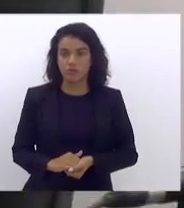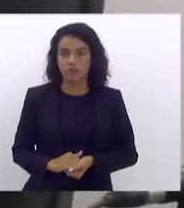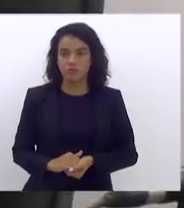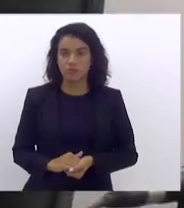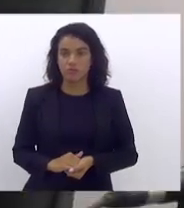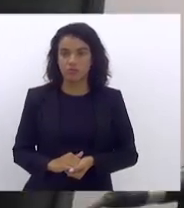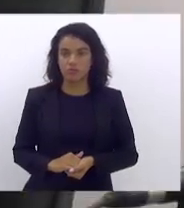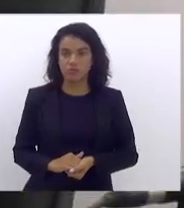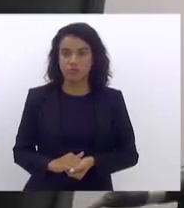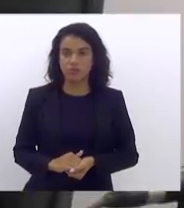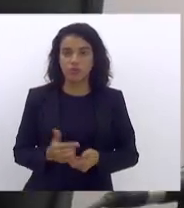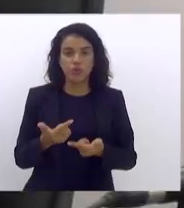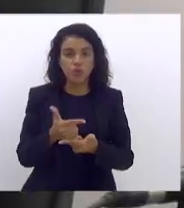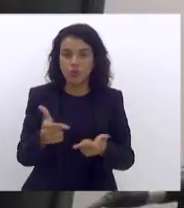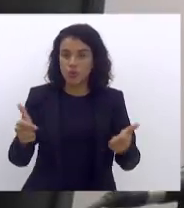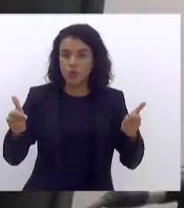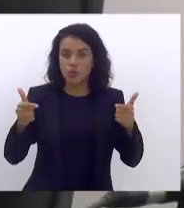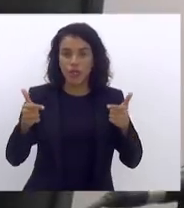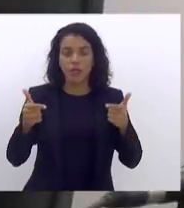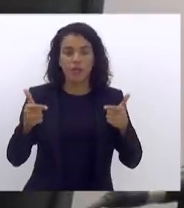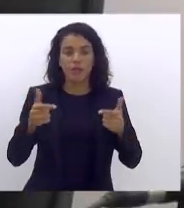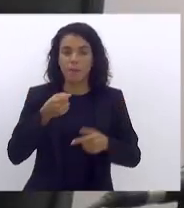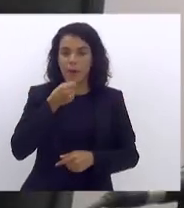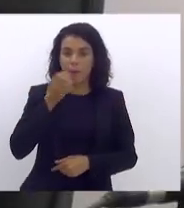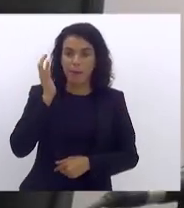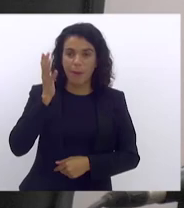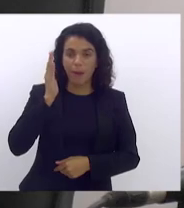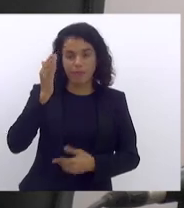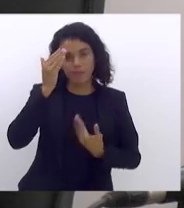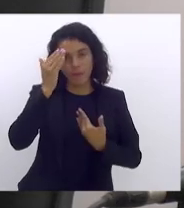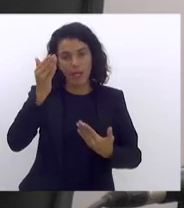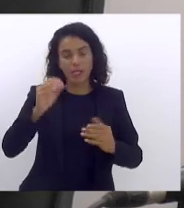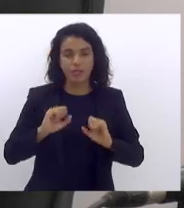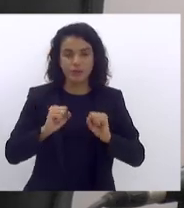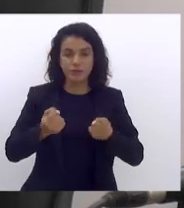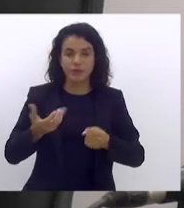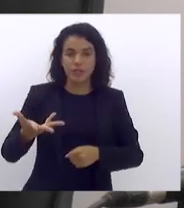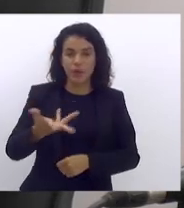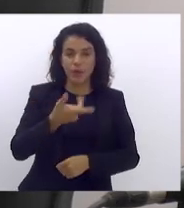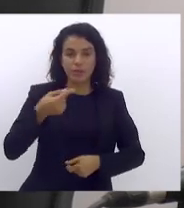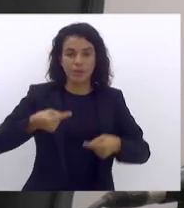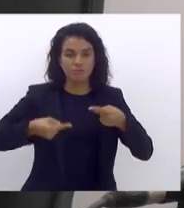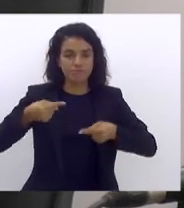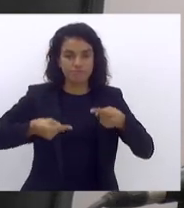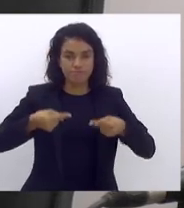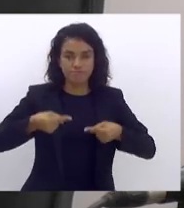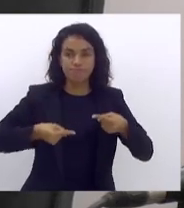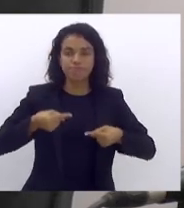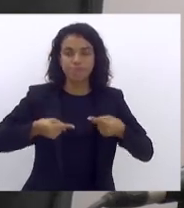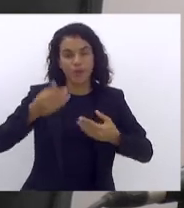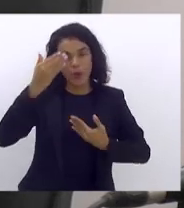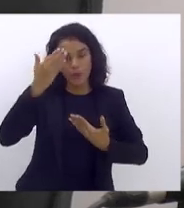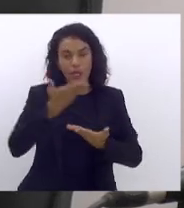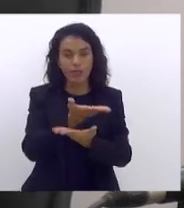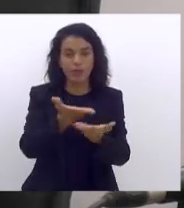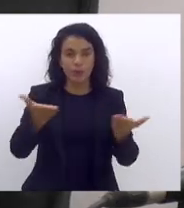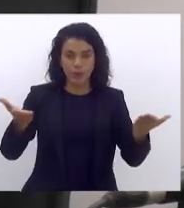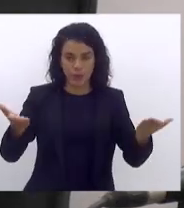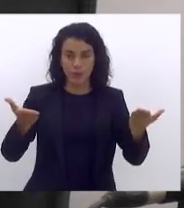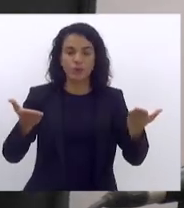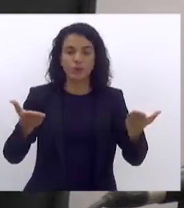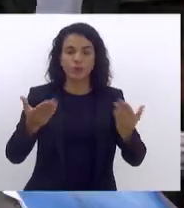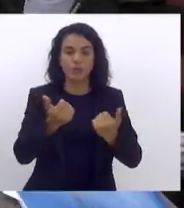Perfeito. Não havendo mais quem queira fazer uso da palavra, agradeço o esforço, a qualidade do debate. Obrigado a todas